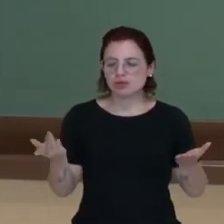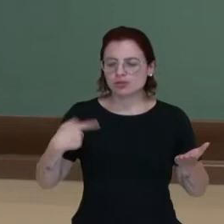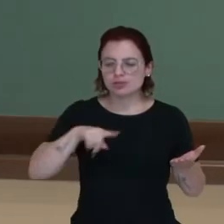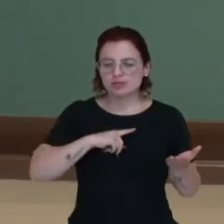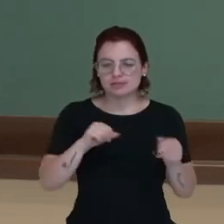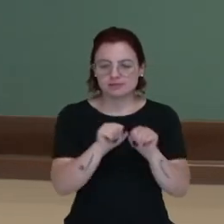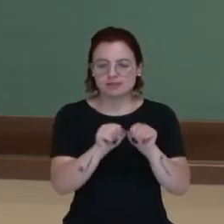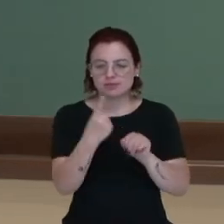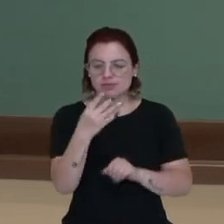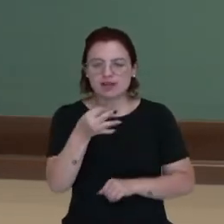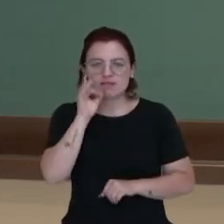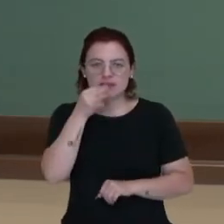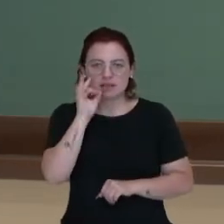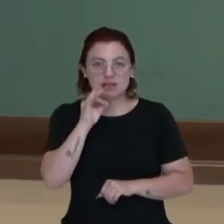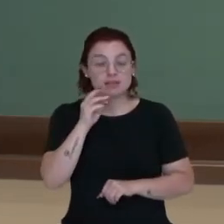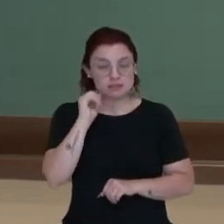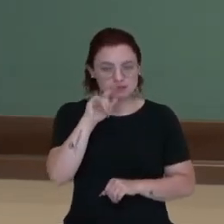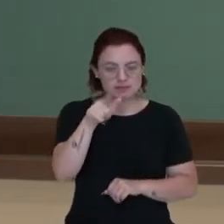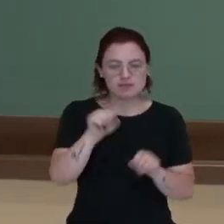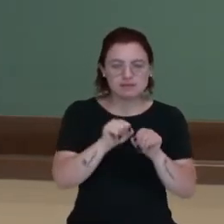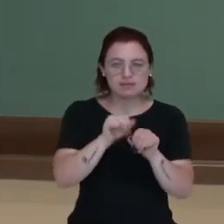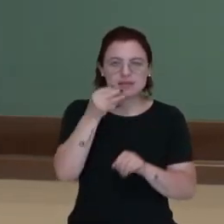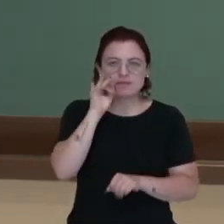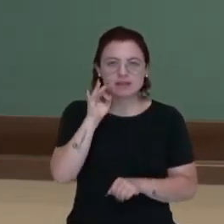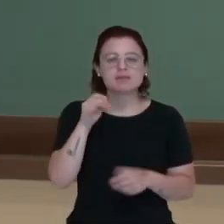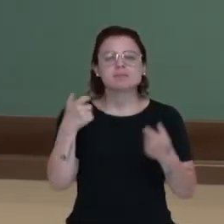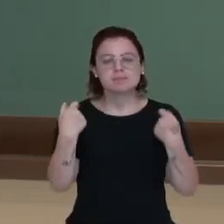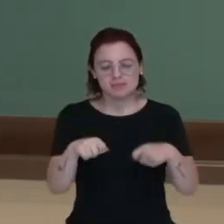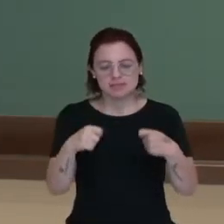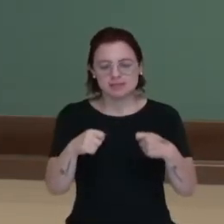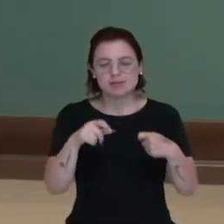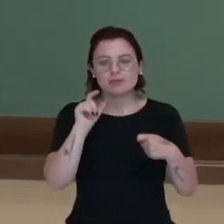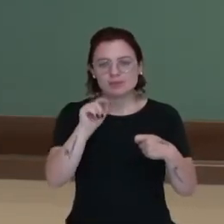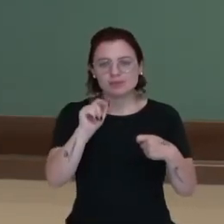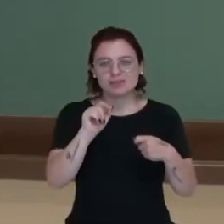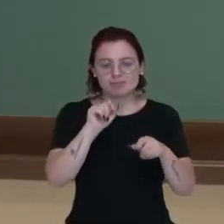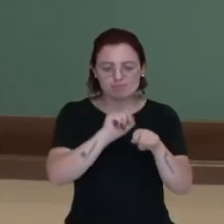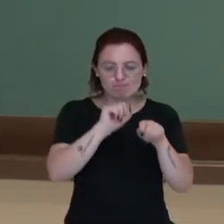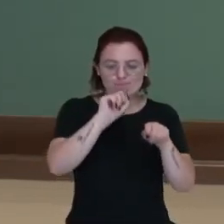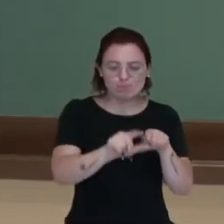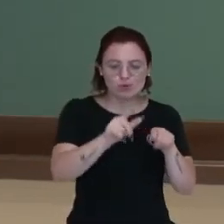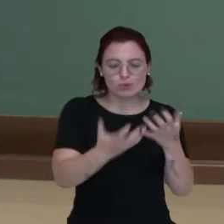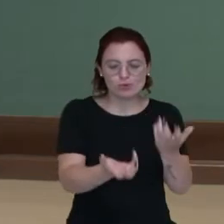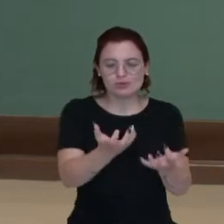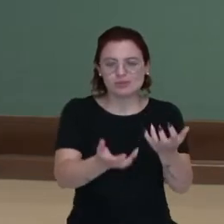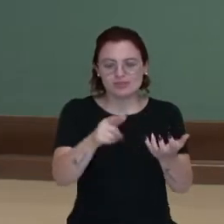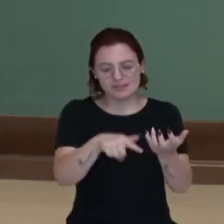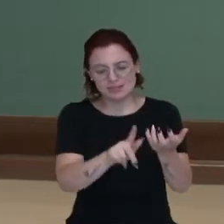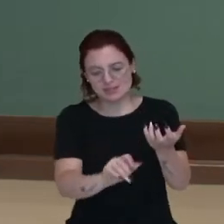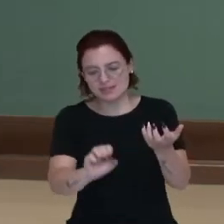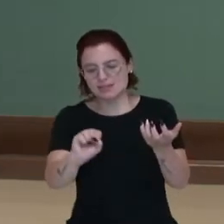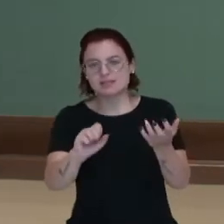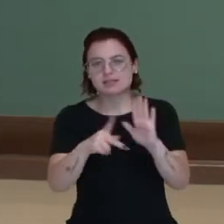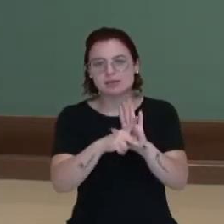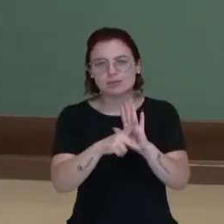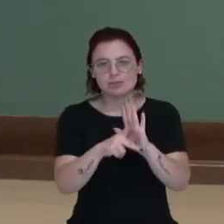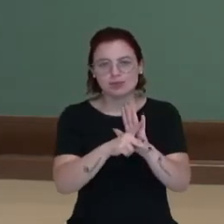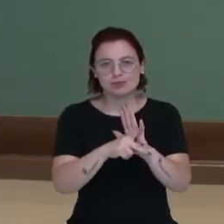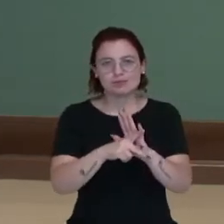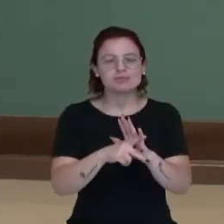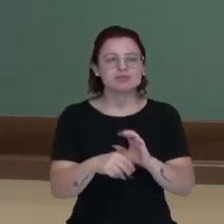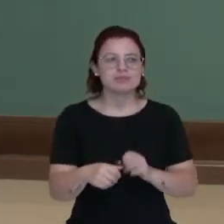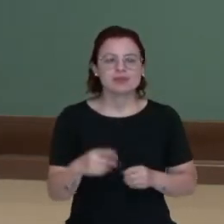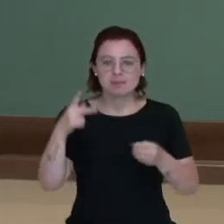delicioso. Para você fazer esse café delicioso, você queimou o GLP. gás liquefeito de petróleo e queimou